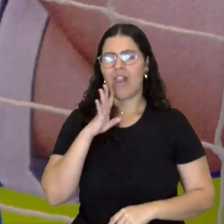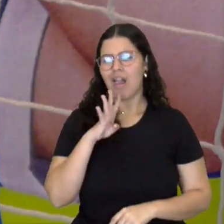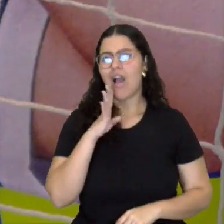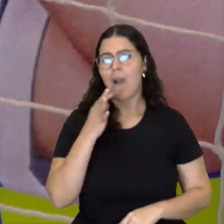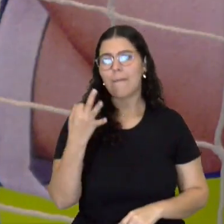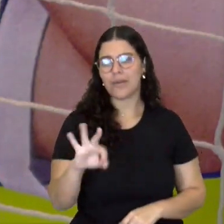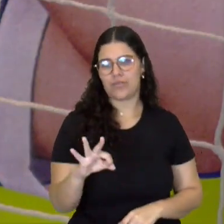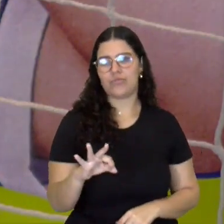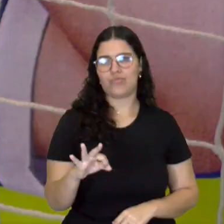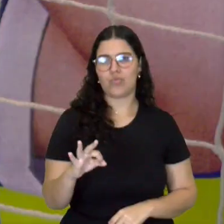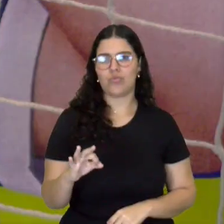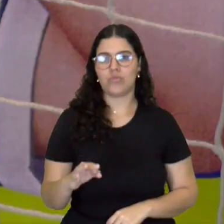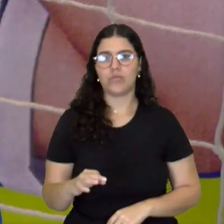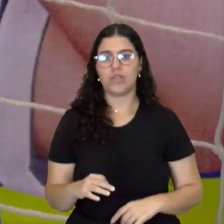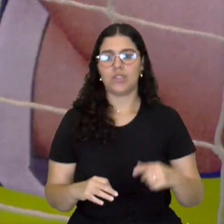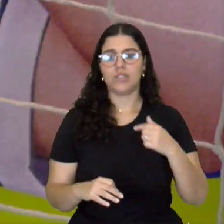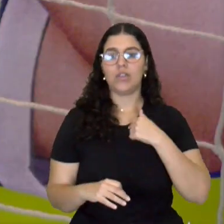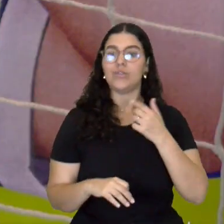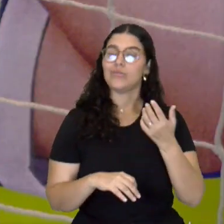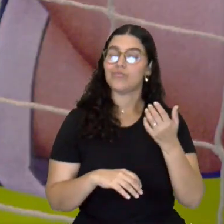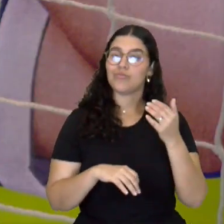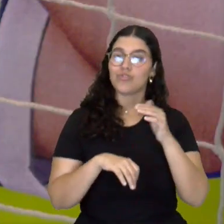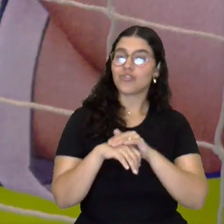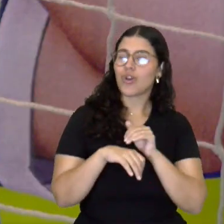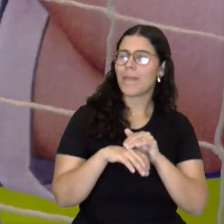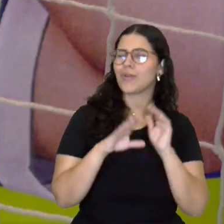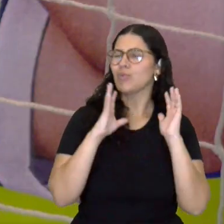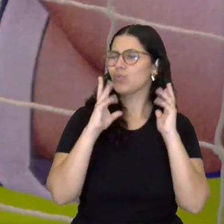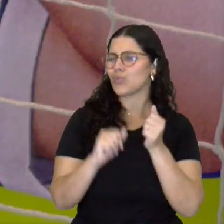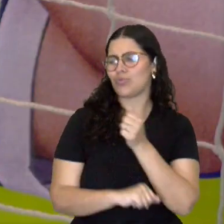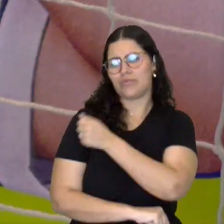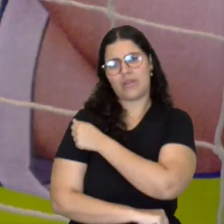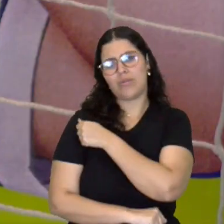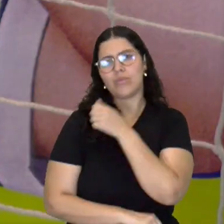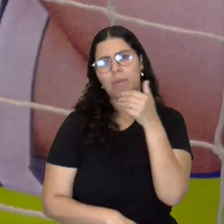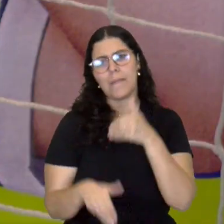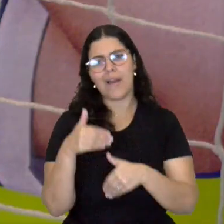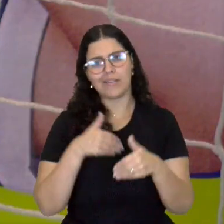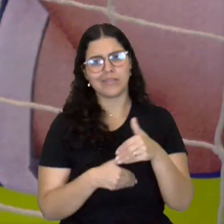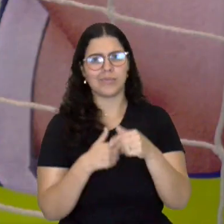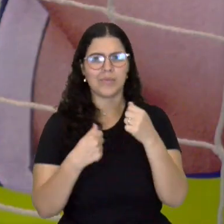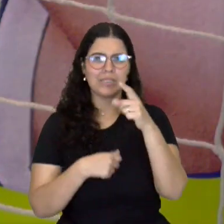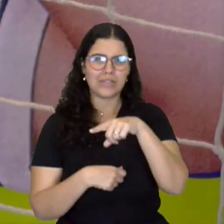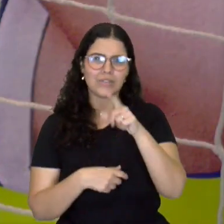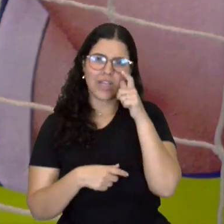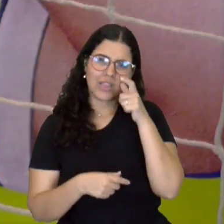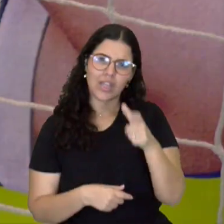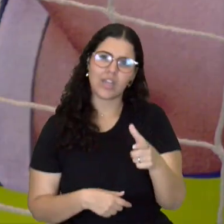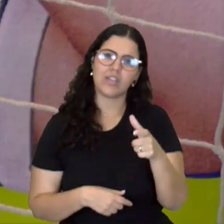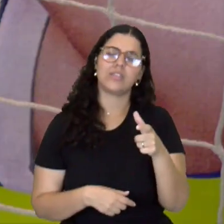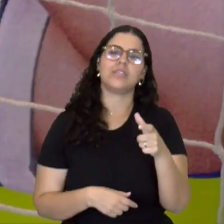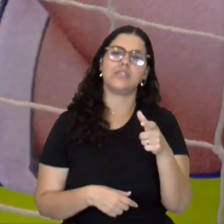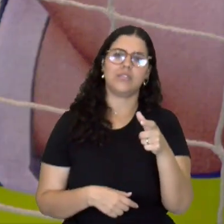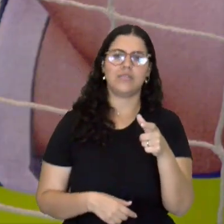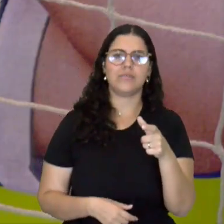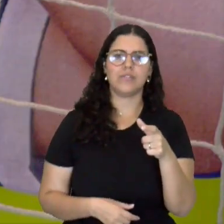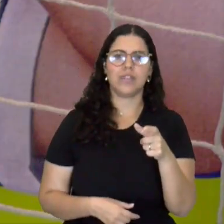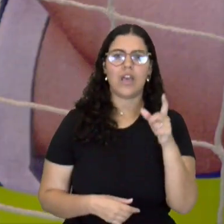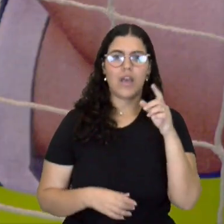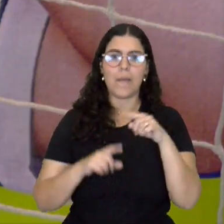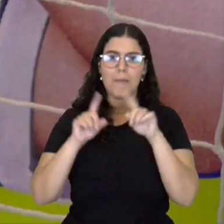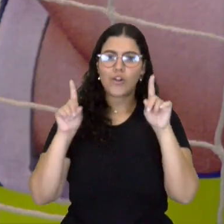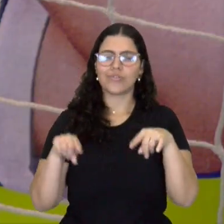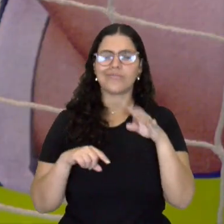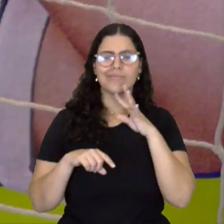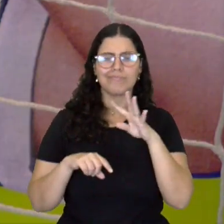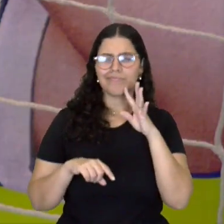um apelo para que todos os estudantes participem, todos os professores participem, se interessem. É um projeto muito legal, essa